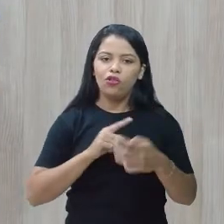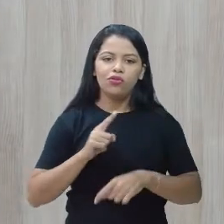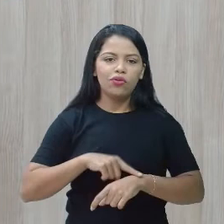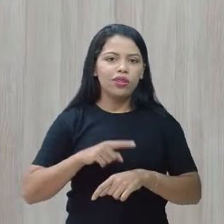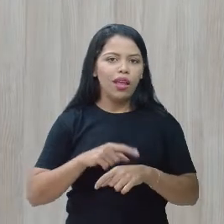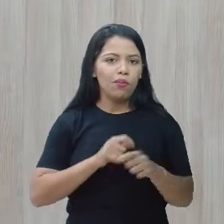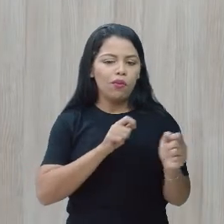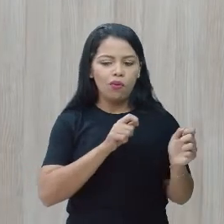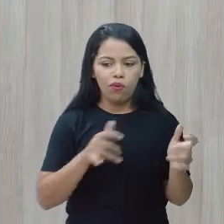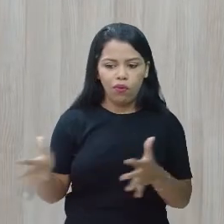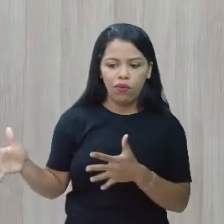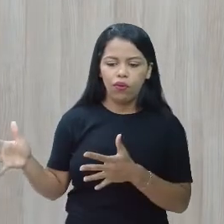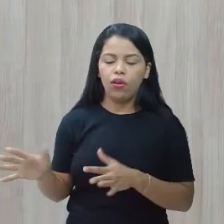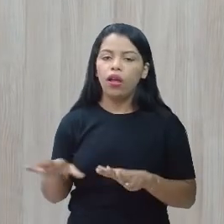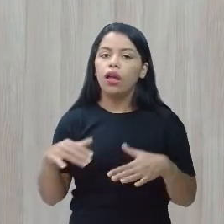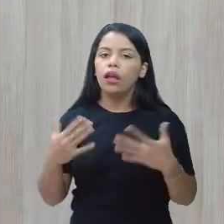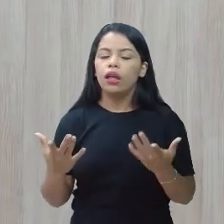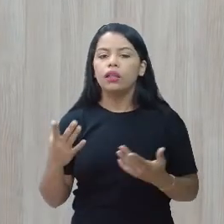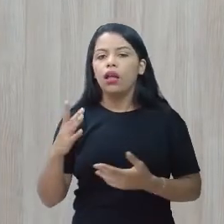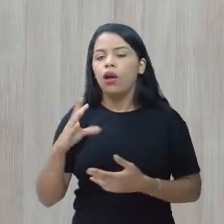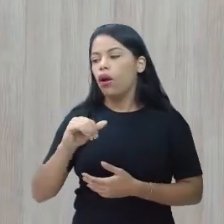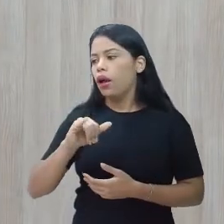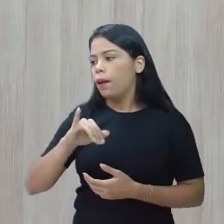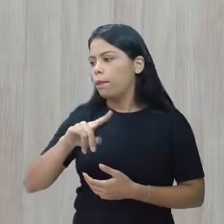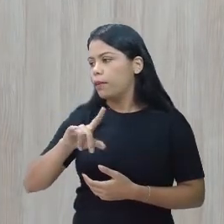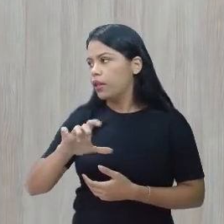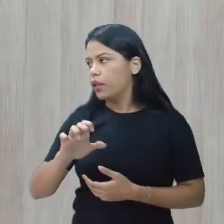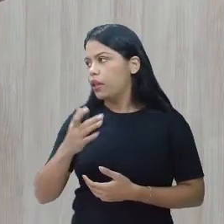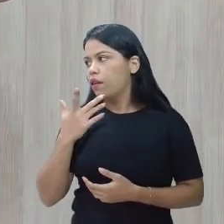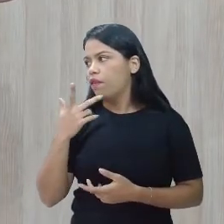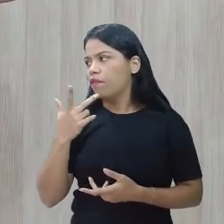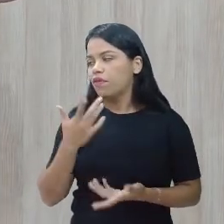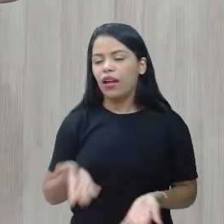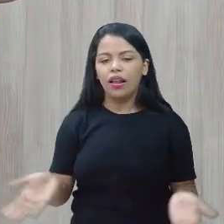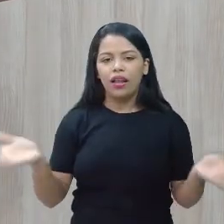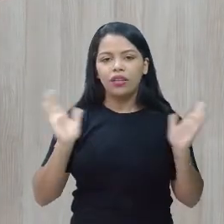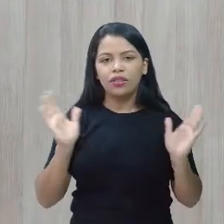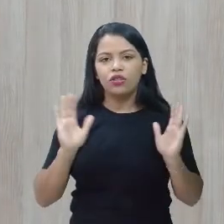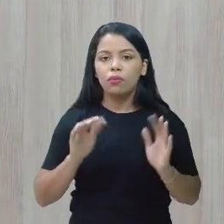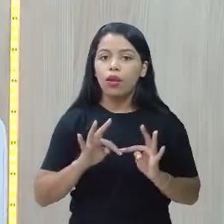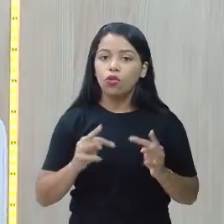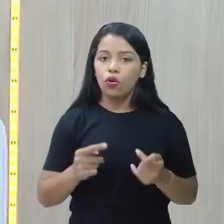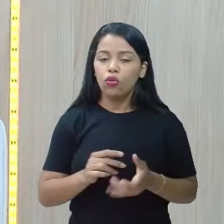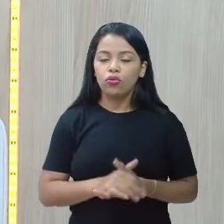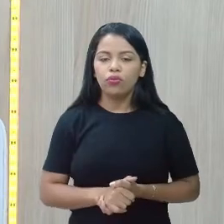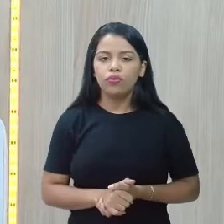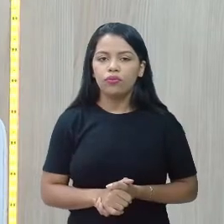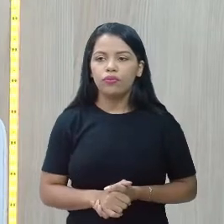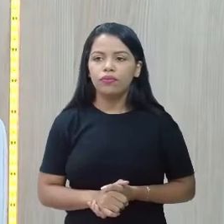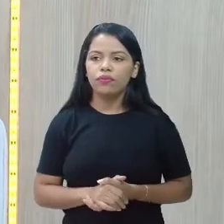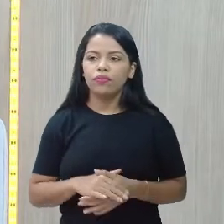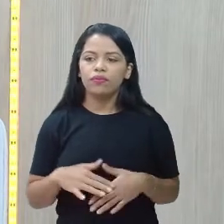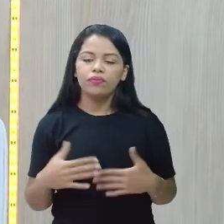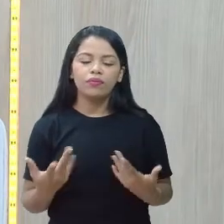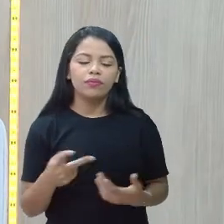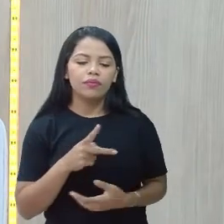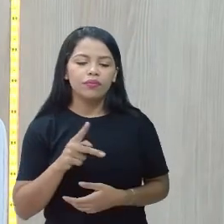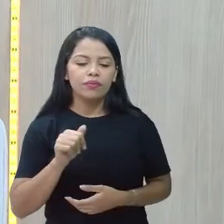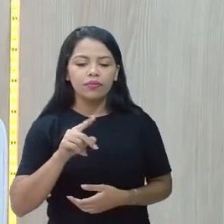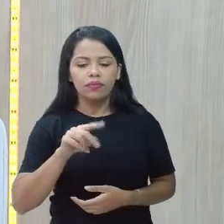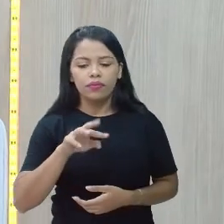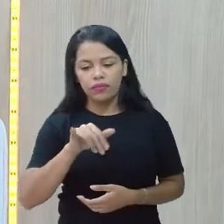professora Camille, dê um alô aí e ao mesmo tempo se despedindo. Ah, professora